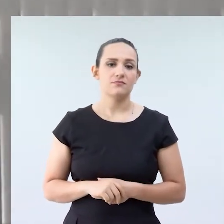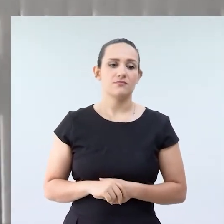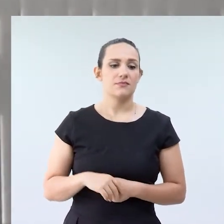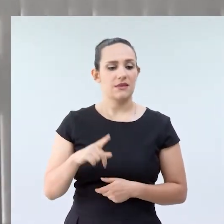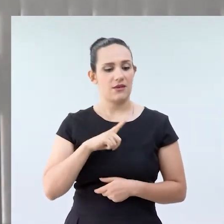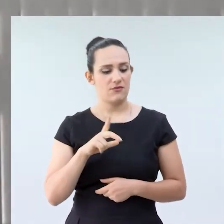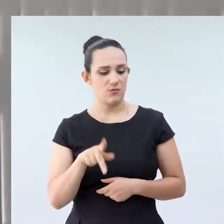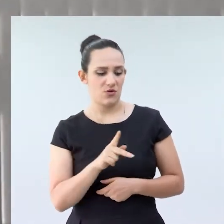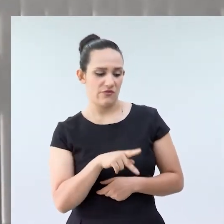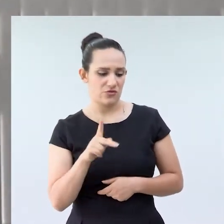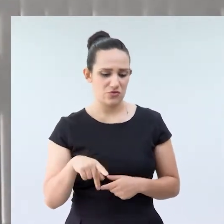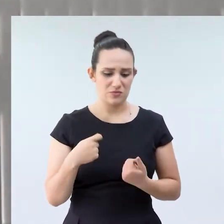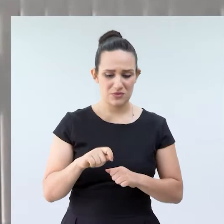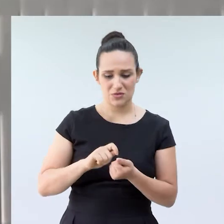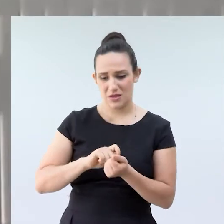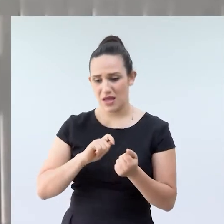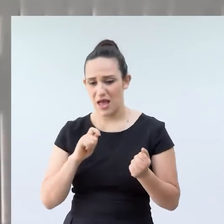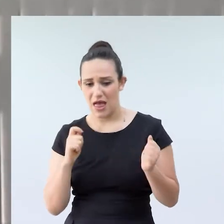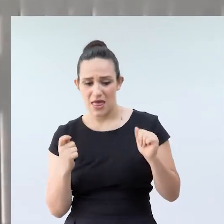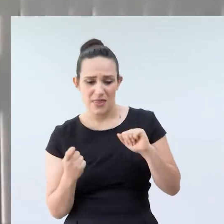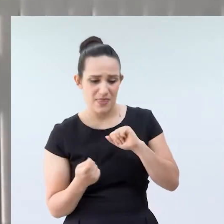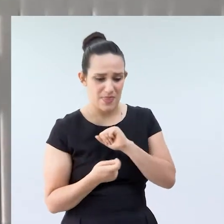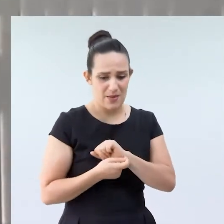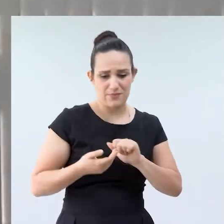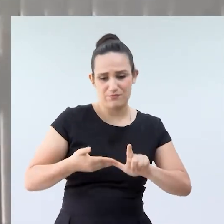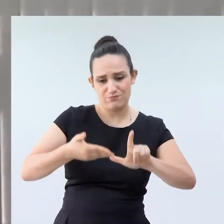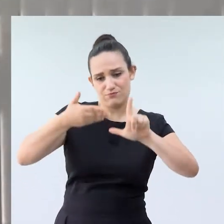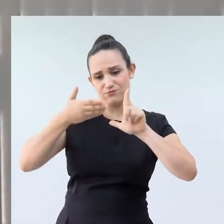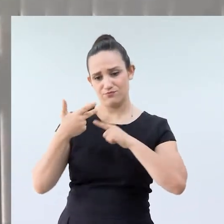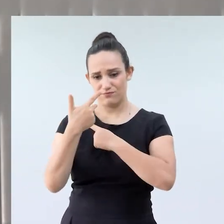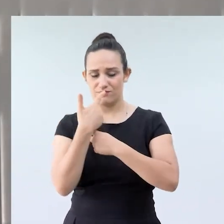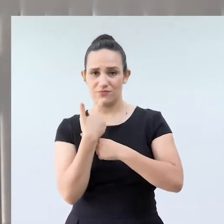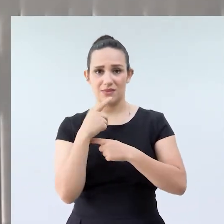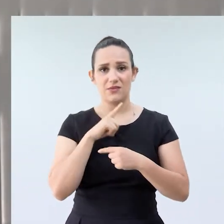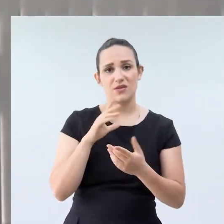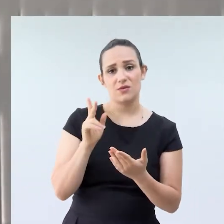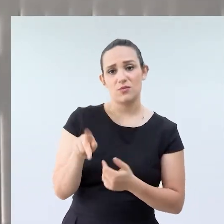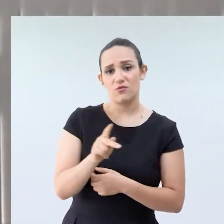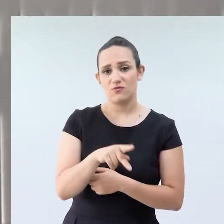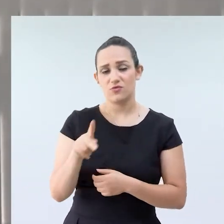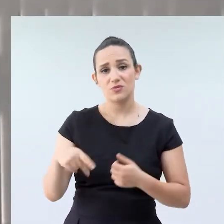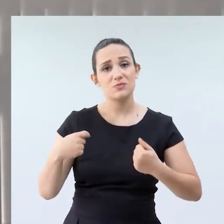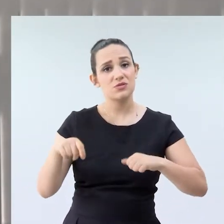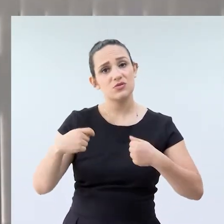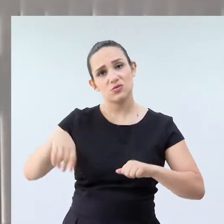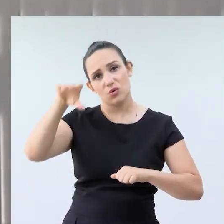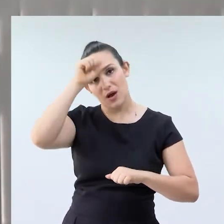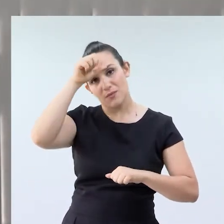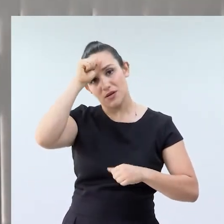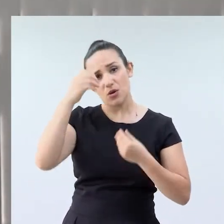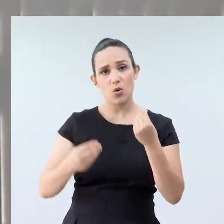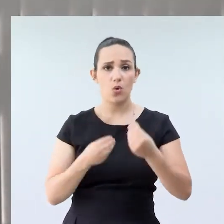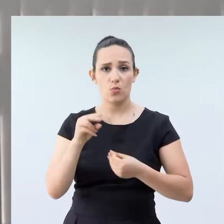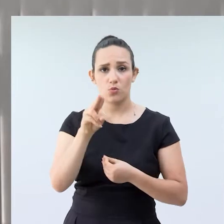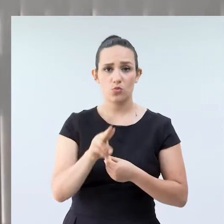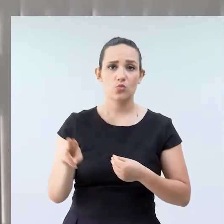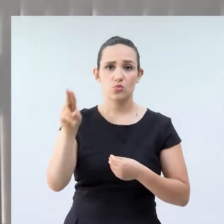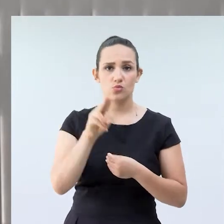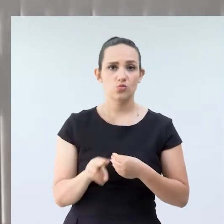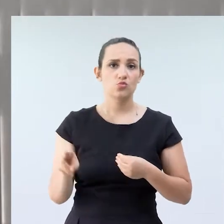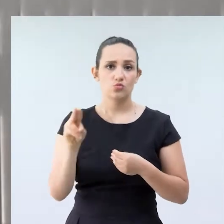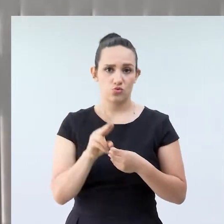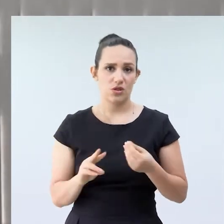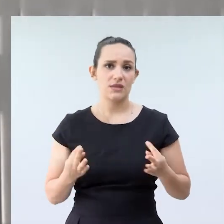que se adaptar às aulas remotas, professor que teve que aprender as questões de plataforma, alunos